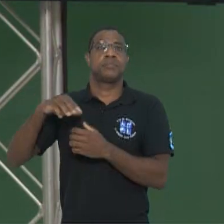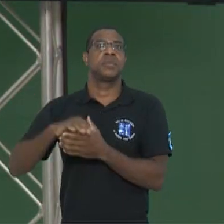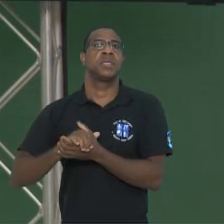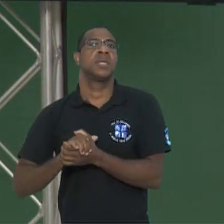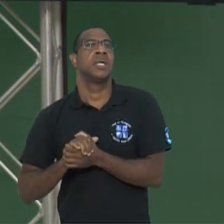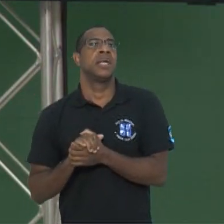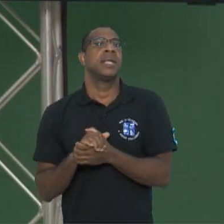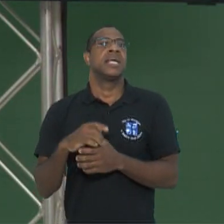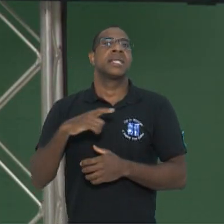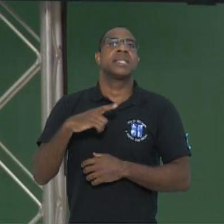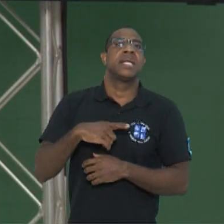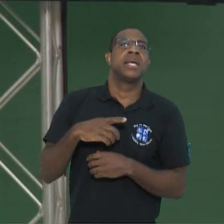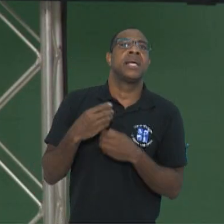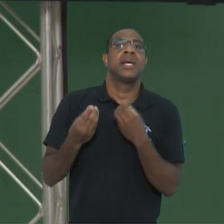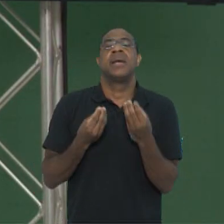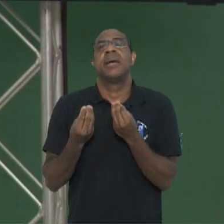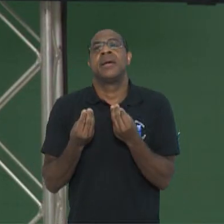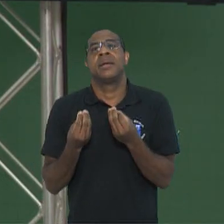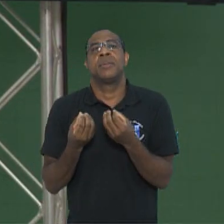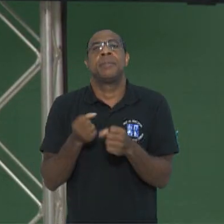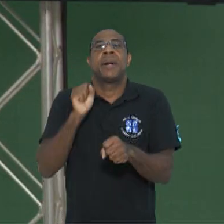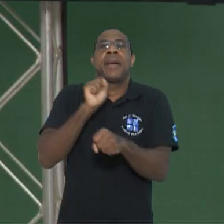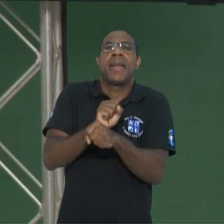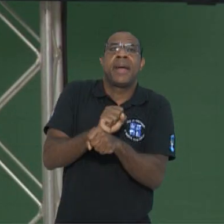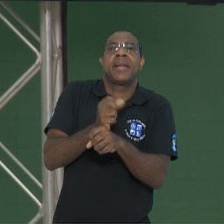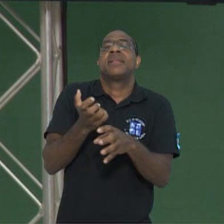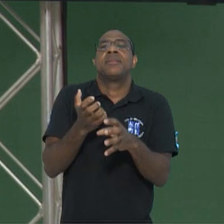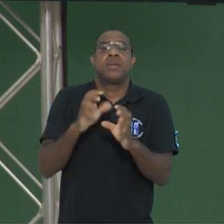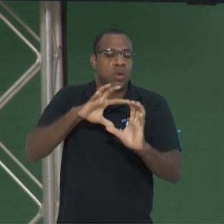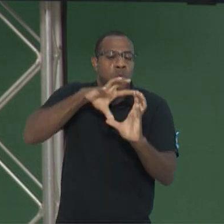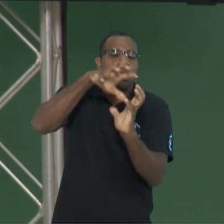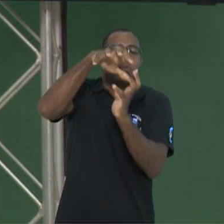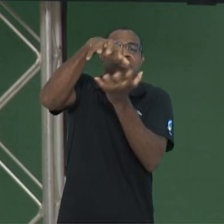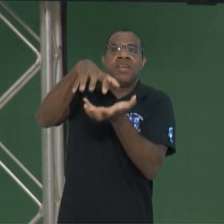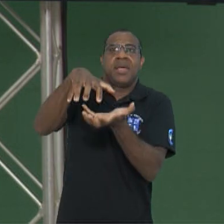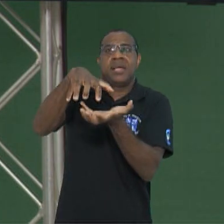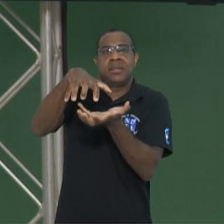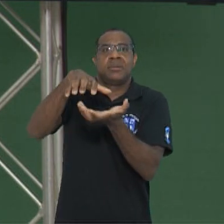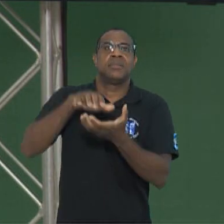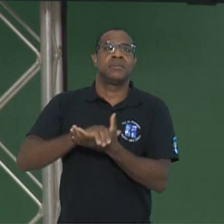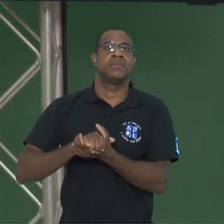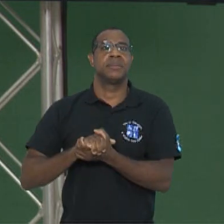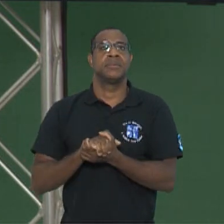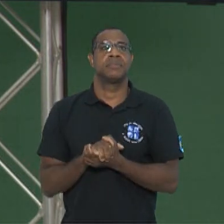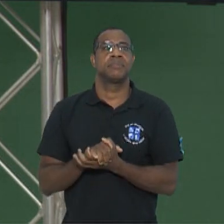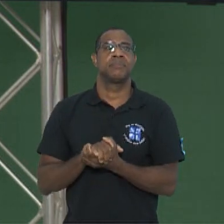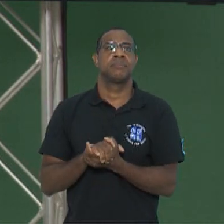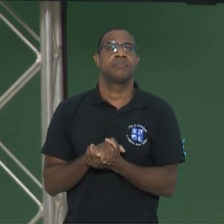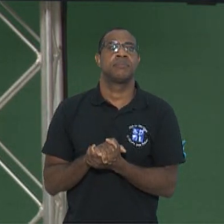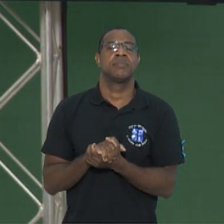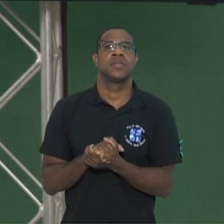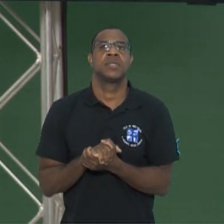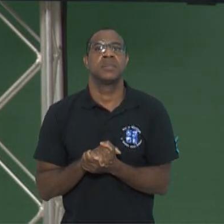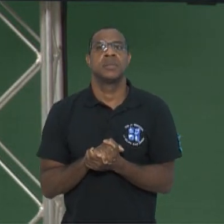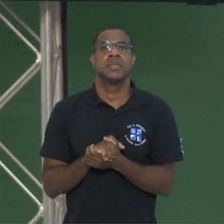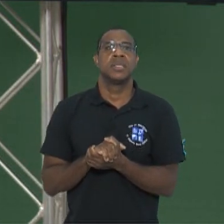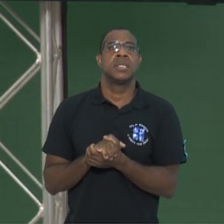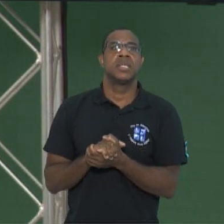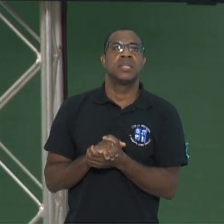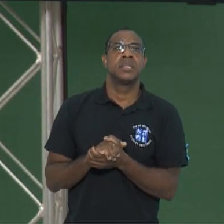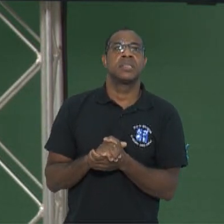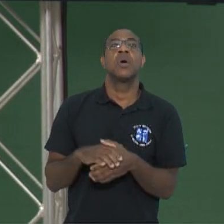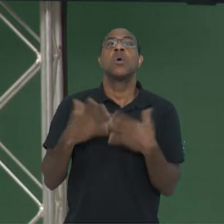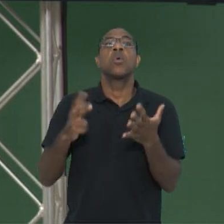de parada, uma ideia de origem do universo, a cosmogonia. E o professor focou bastante nisso. Qual